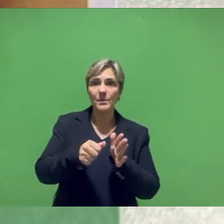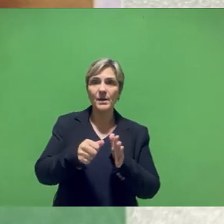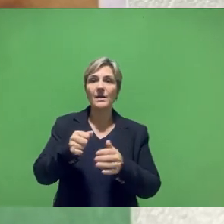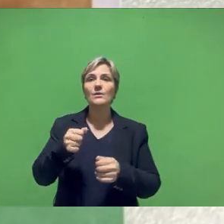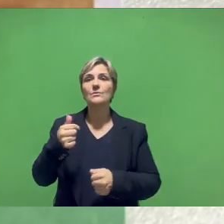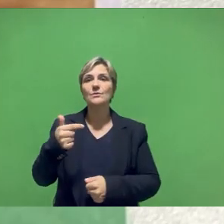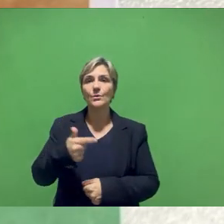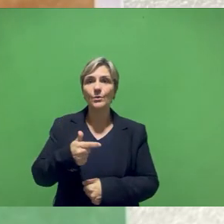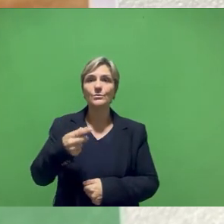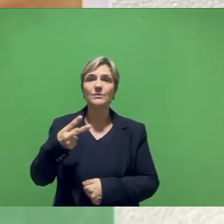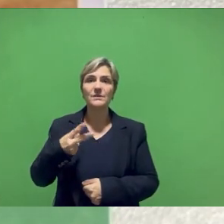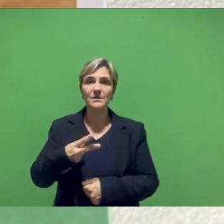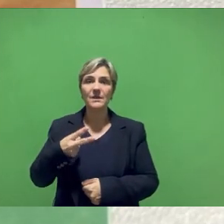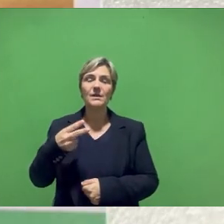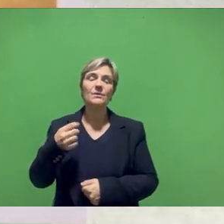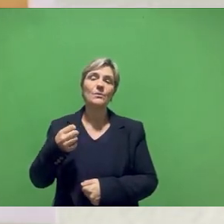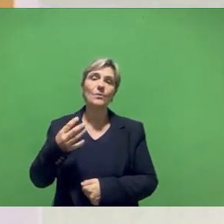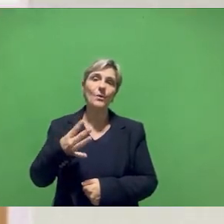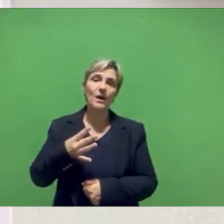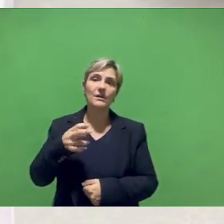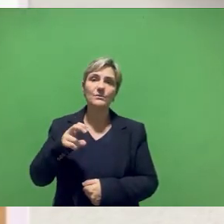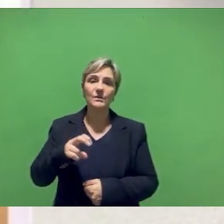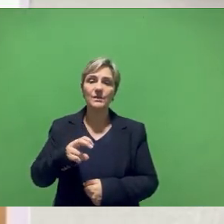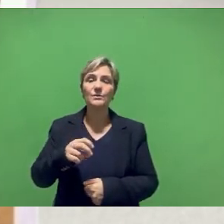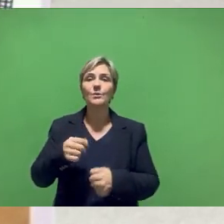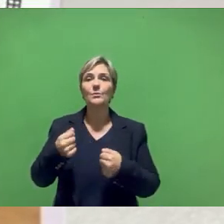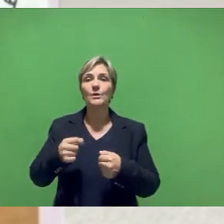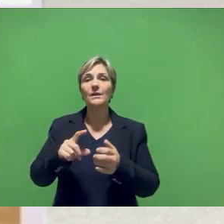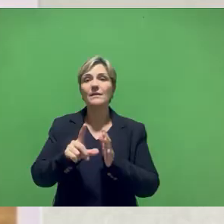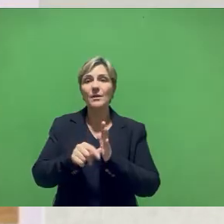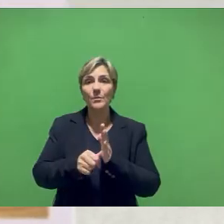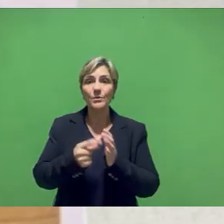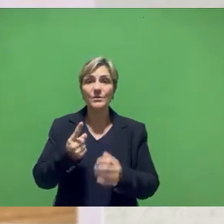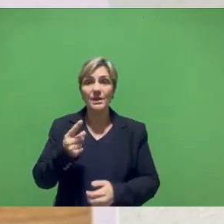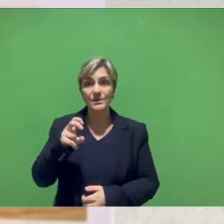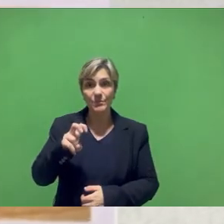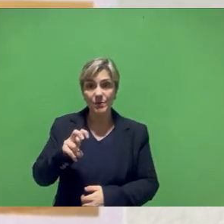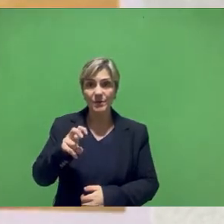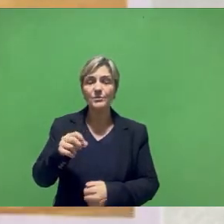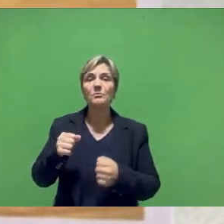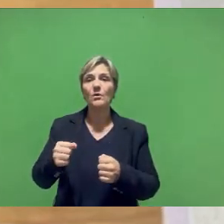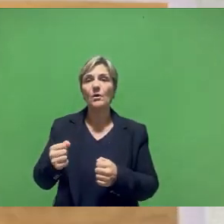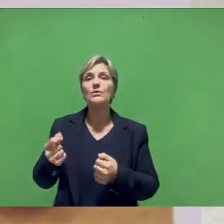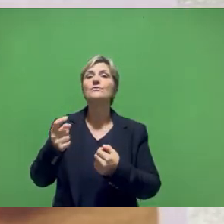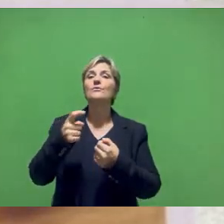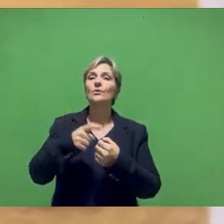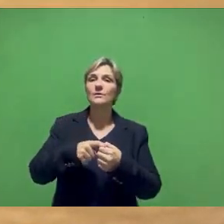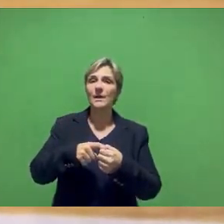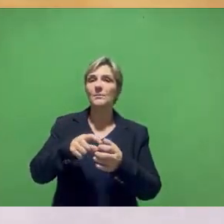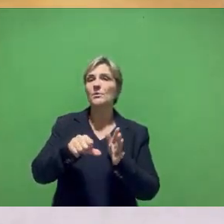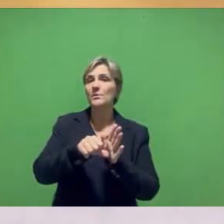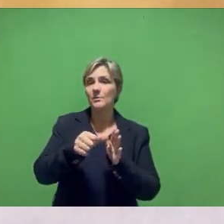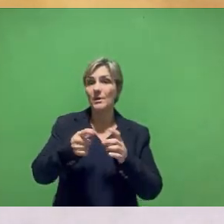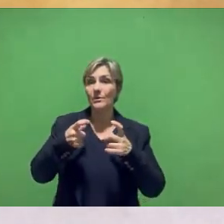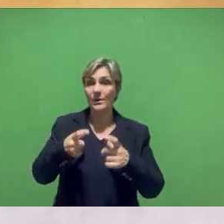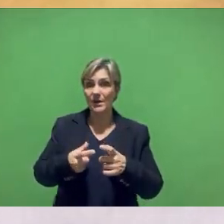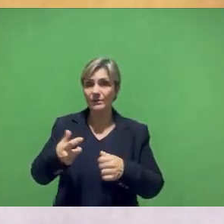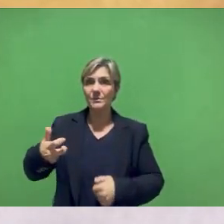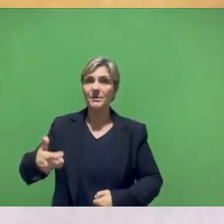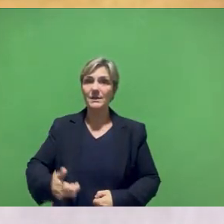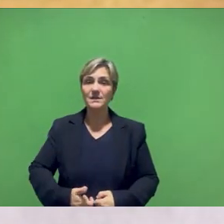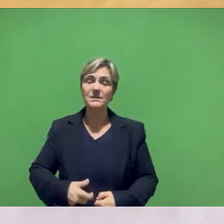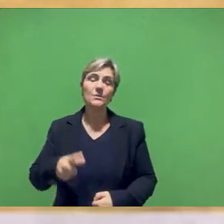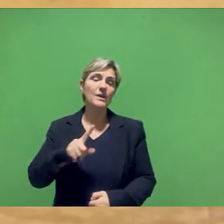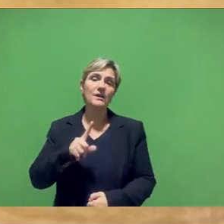primeiro, no segundo, porque depois no 15º deve voltar, pode voltar para o primeiro local. E aí não